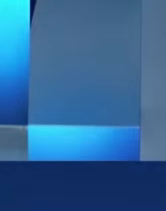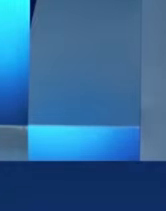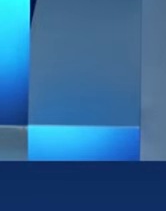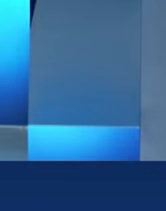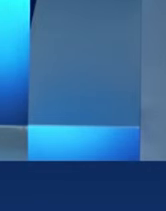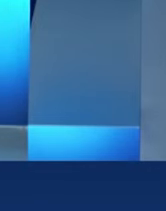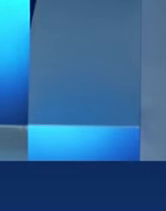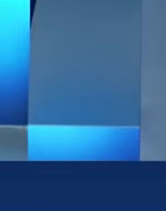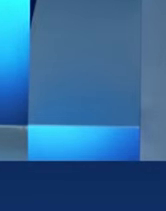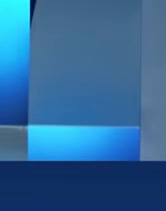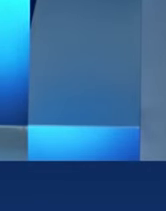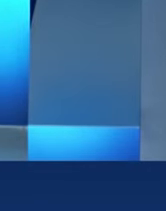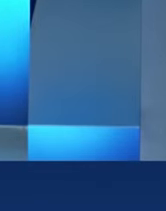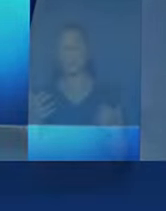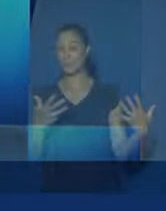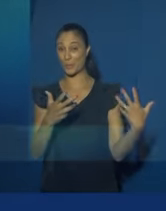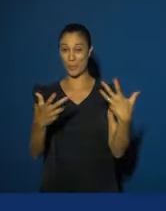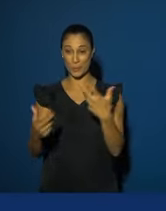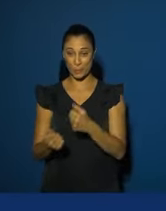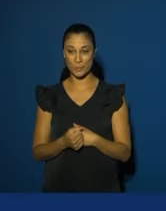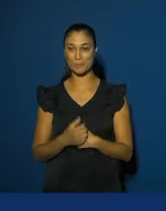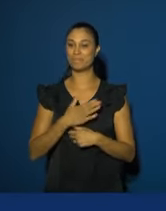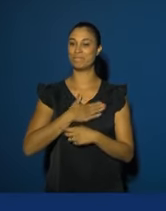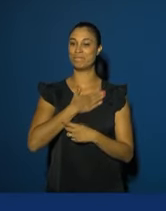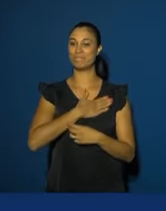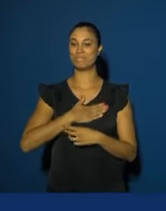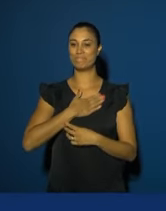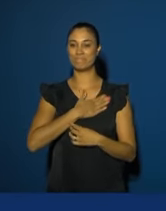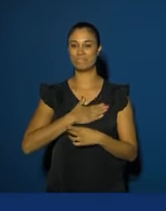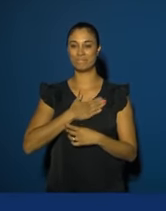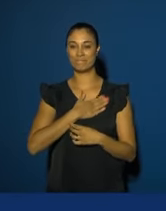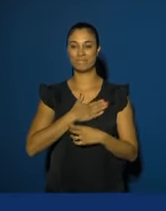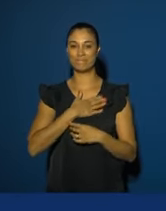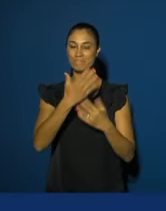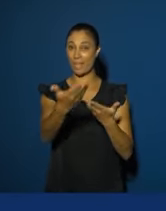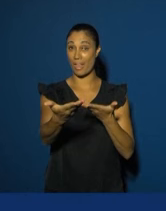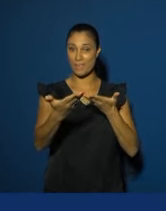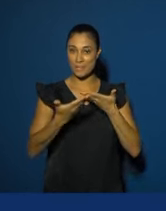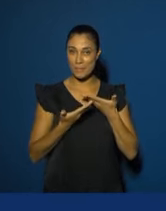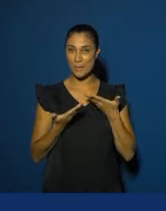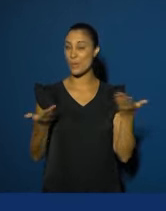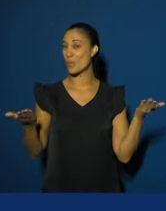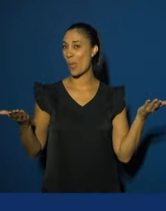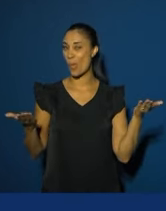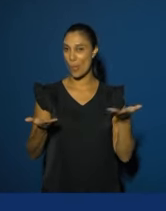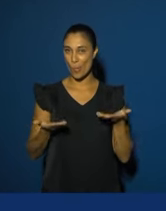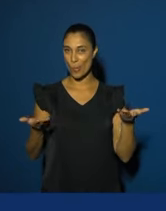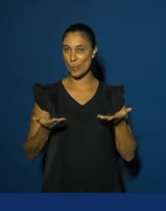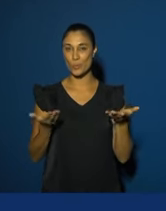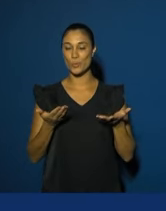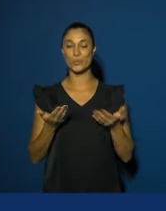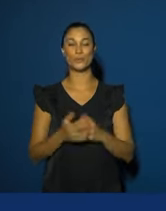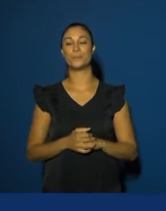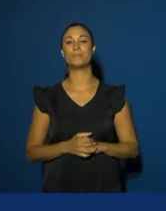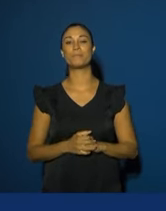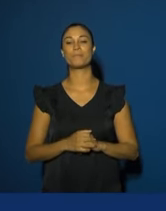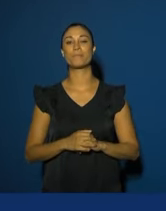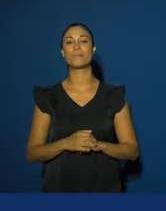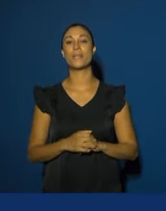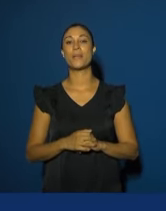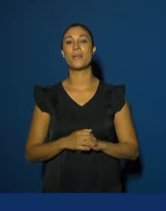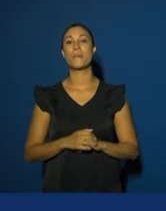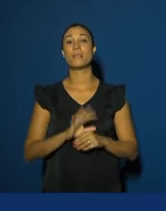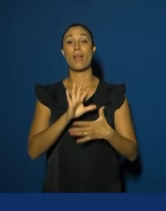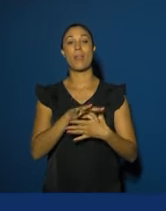Bom dia a todos prazer recebê-los aqui mais essa nossa